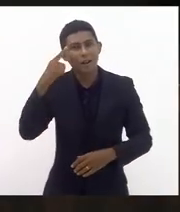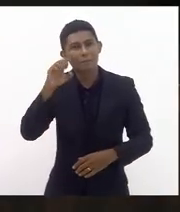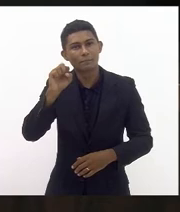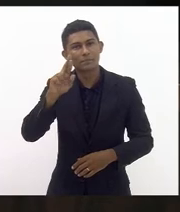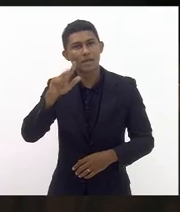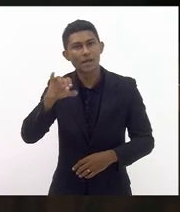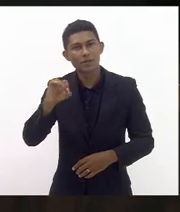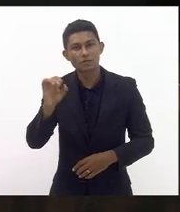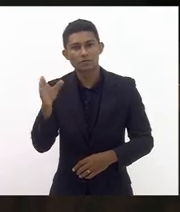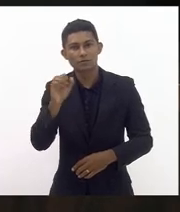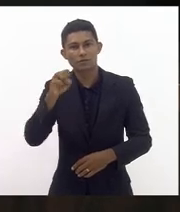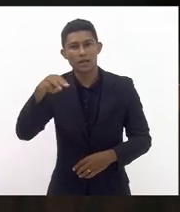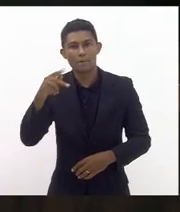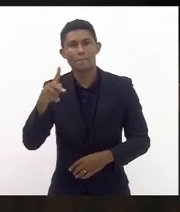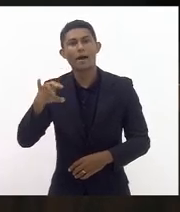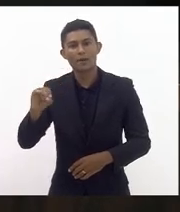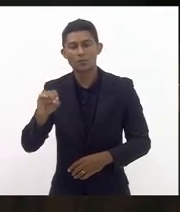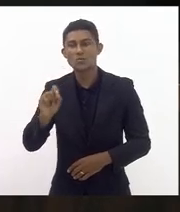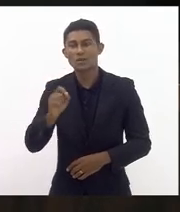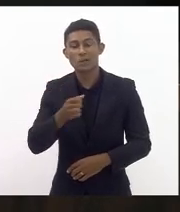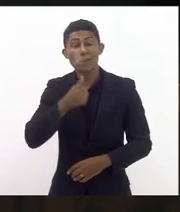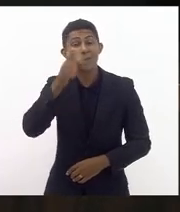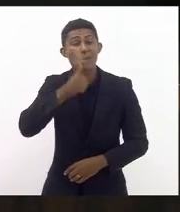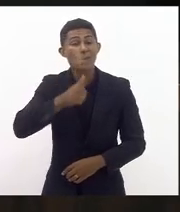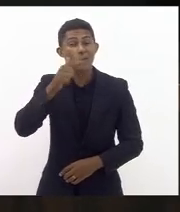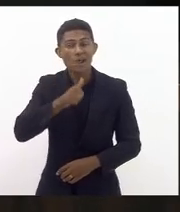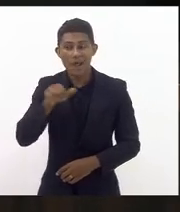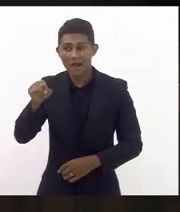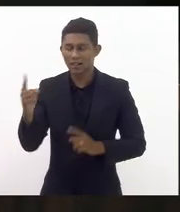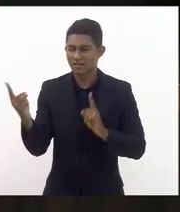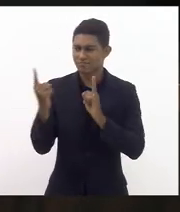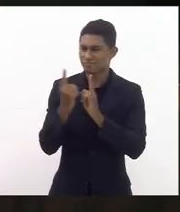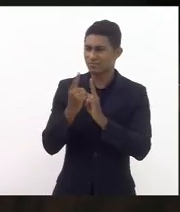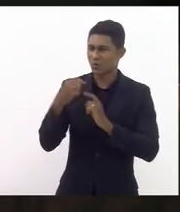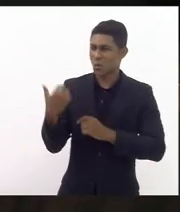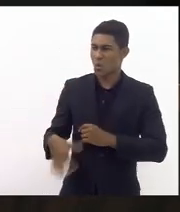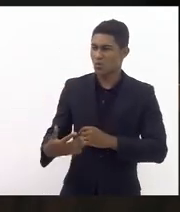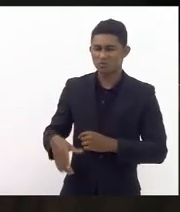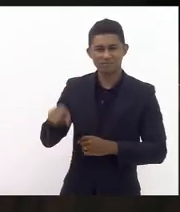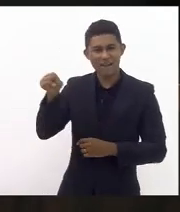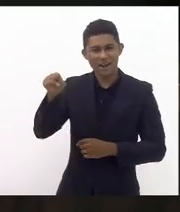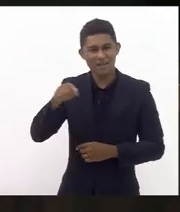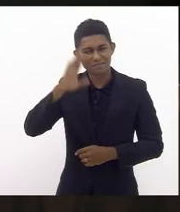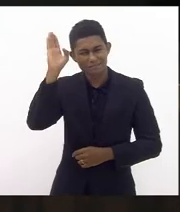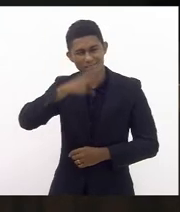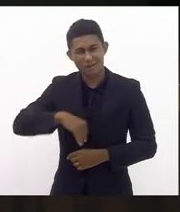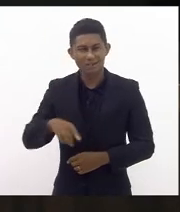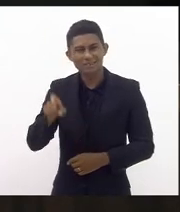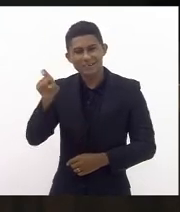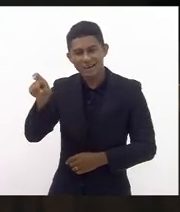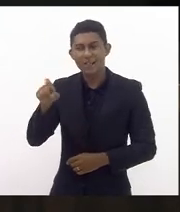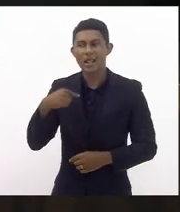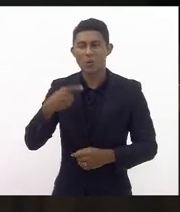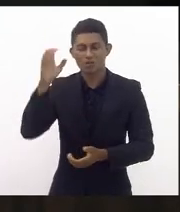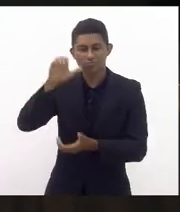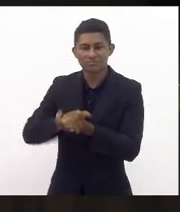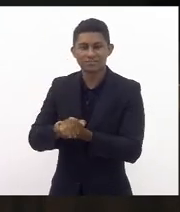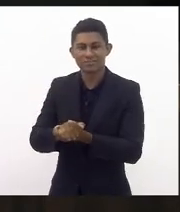ele... Que mulher danada, essa que eu arranjei. Ela é uma jararaca, meu bem, com ela eu me